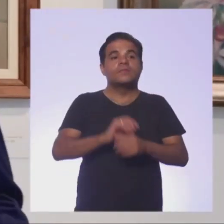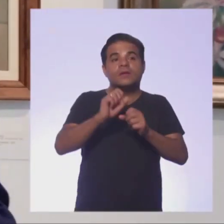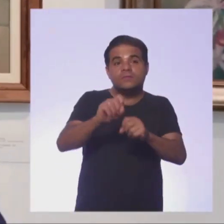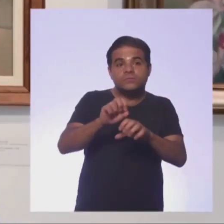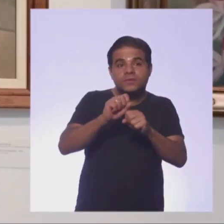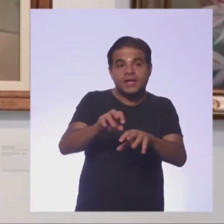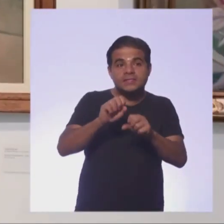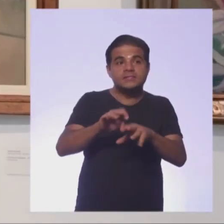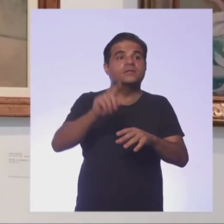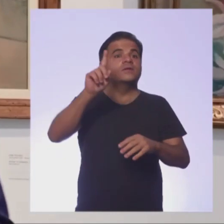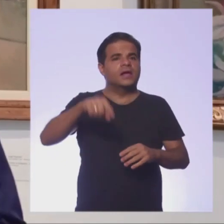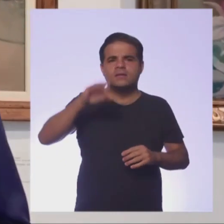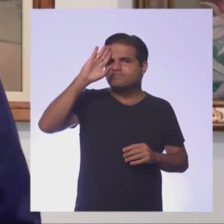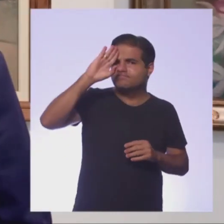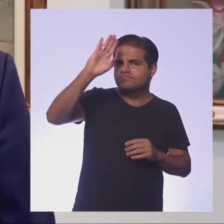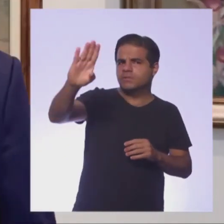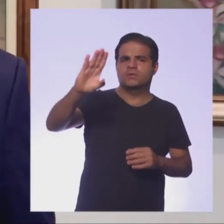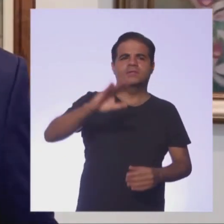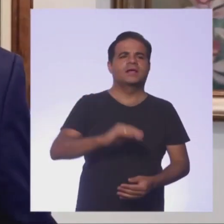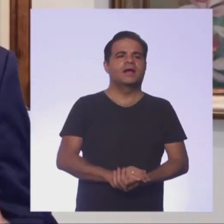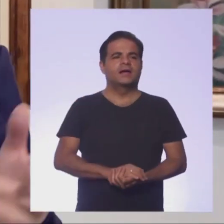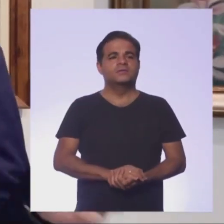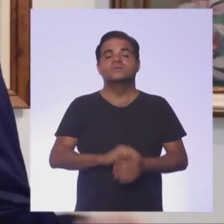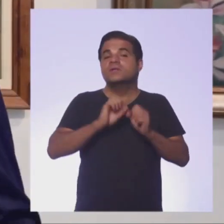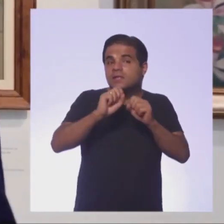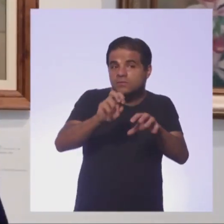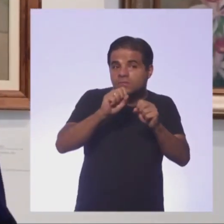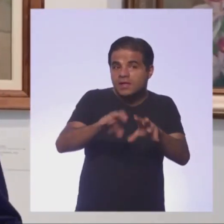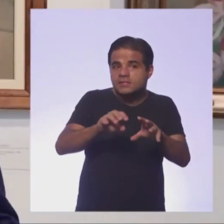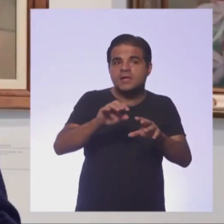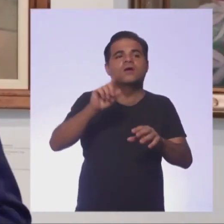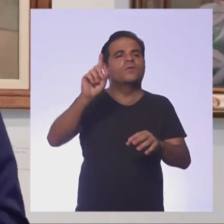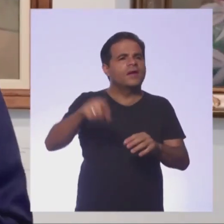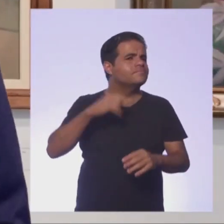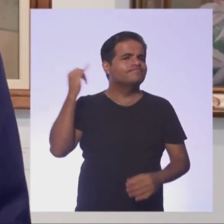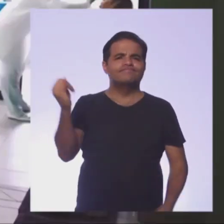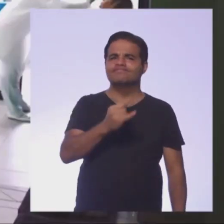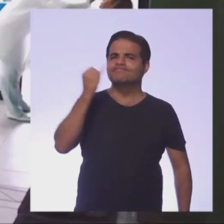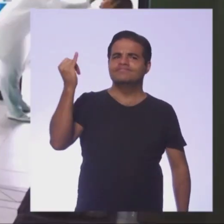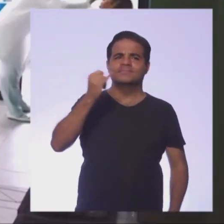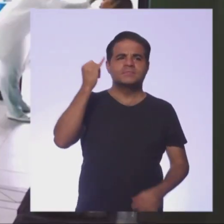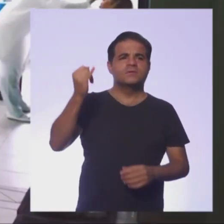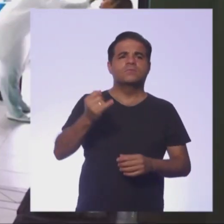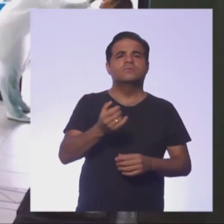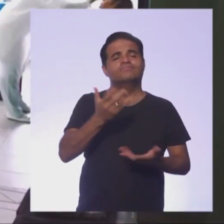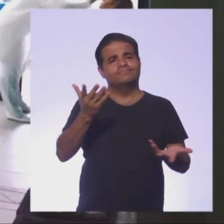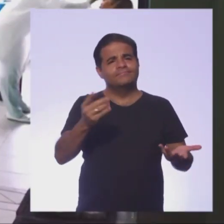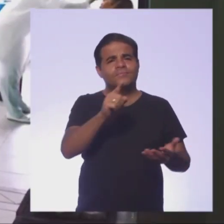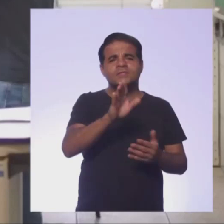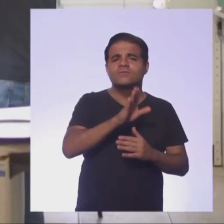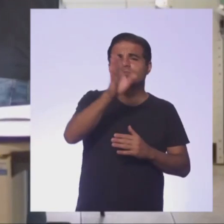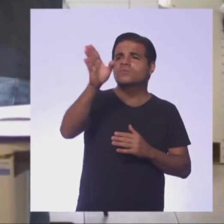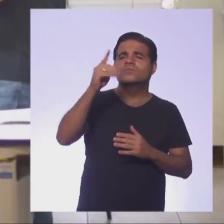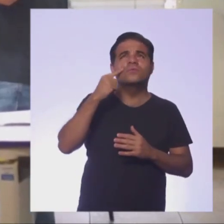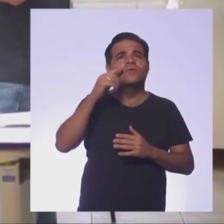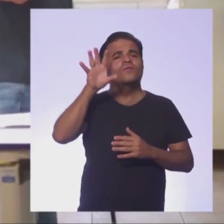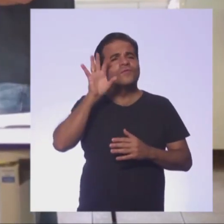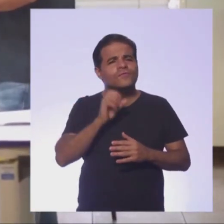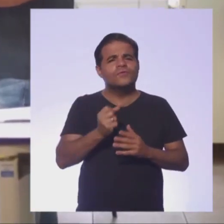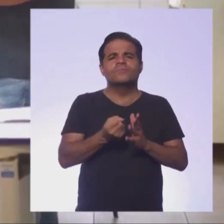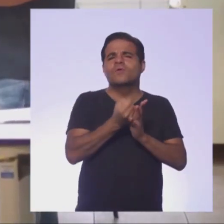Educação é prioridade. Educação é essencial. Quantas vezes você já ouviu